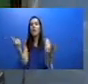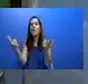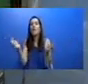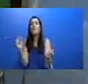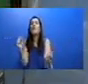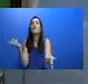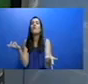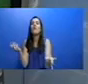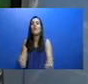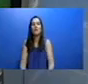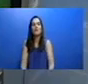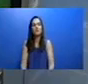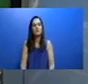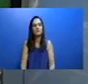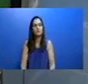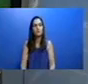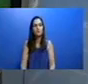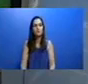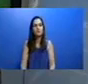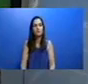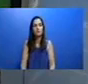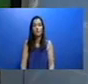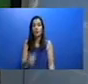2 ofertas dessas. Então, eu